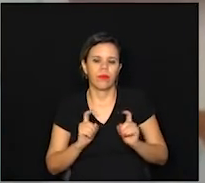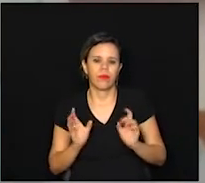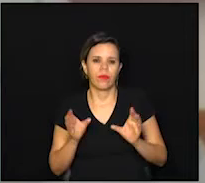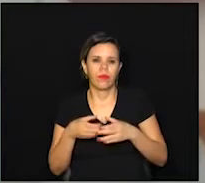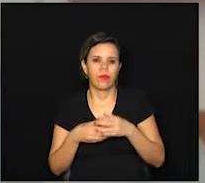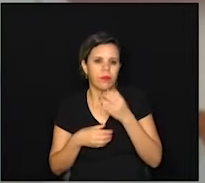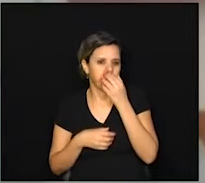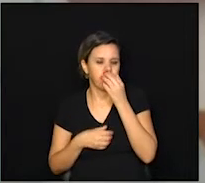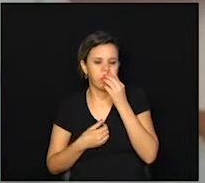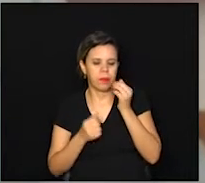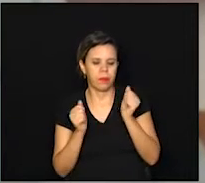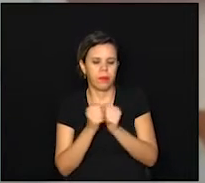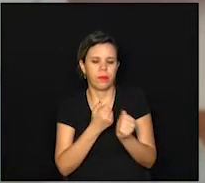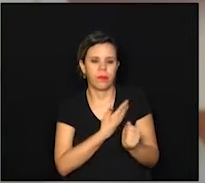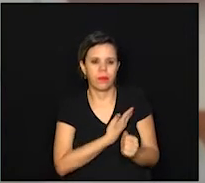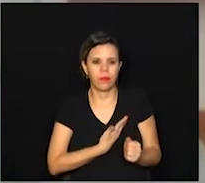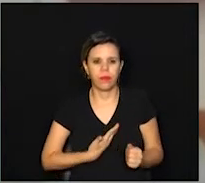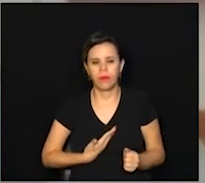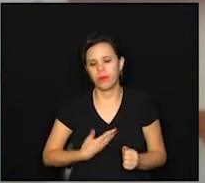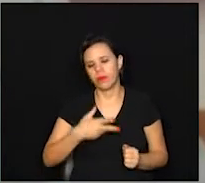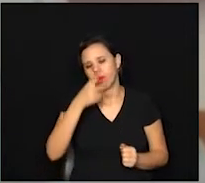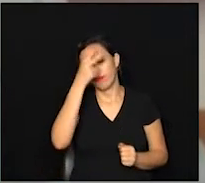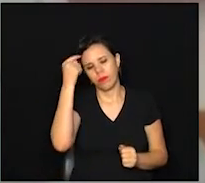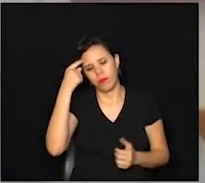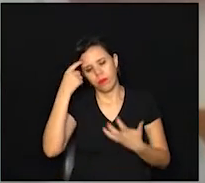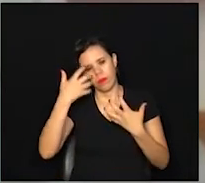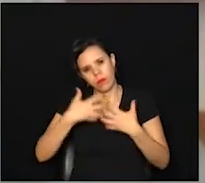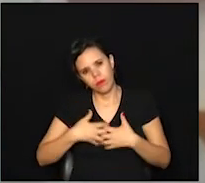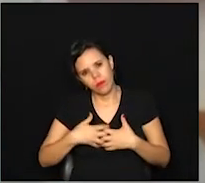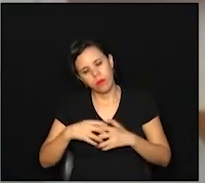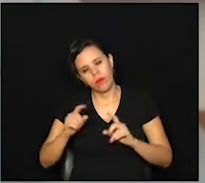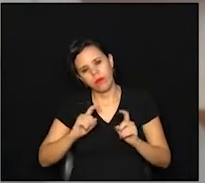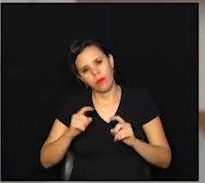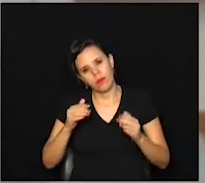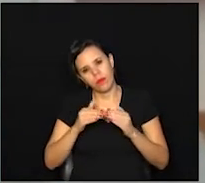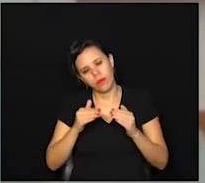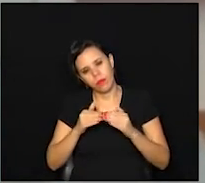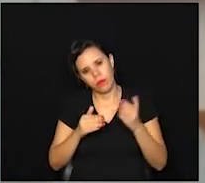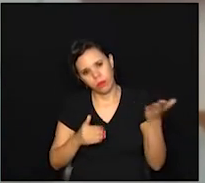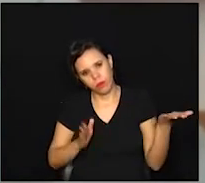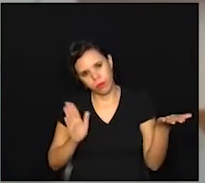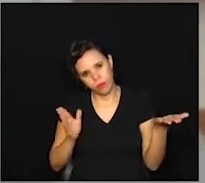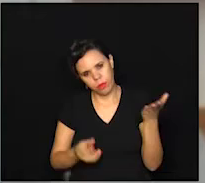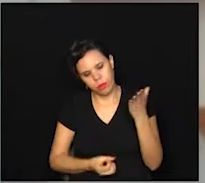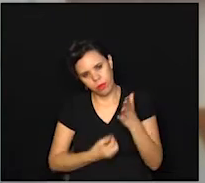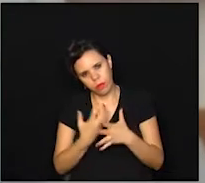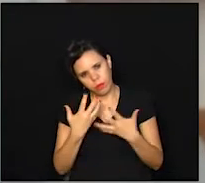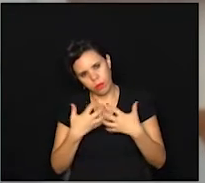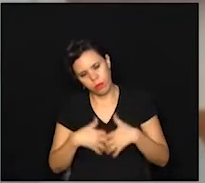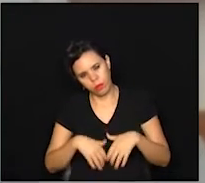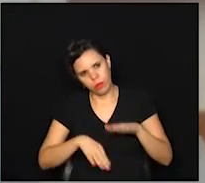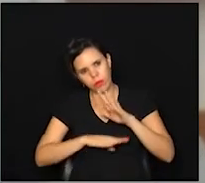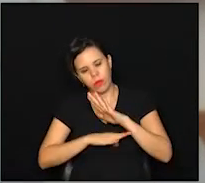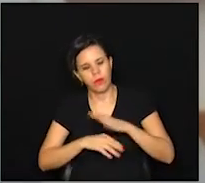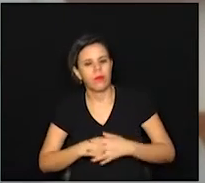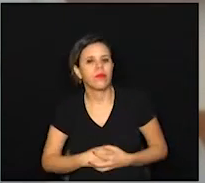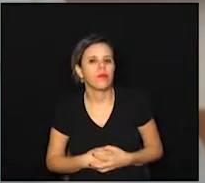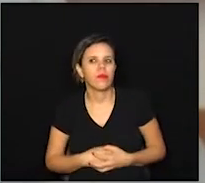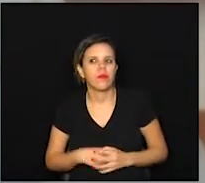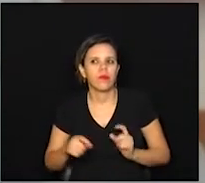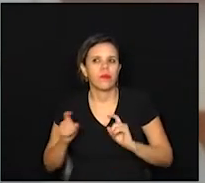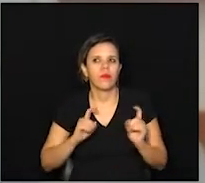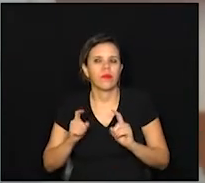com o governo, para pensar, além dessa pauta, que eu concordo que você já sugeriu, que essa pauta da Câmara, né, de